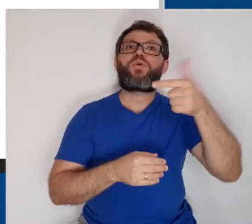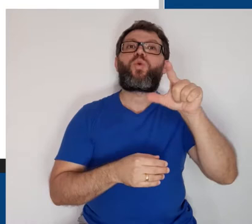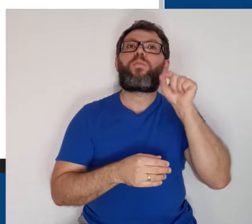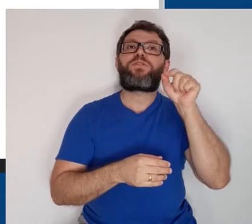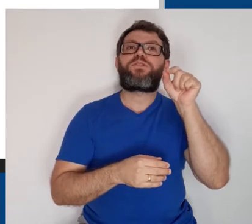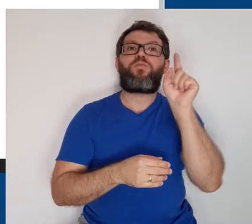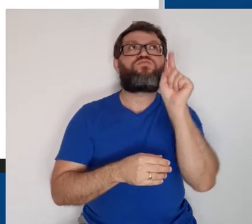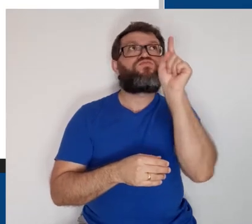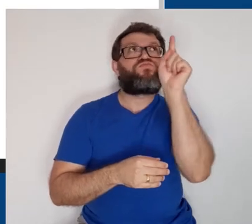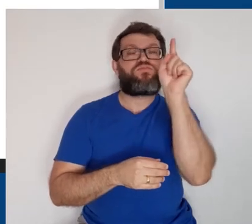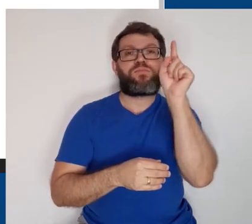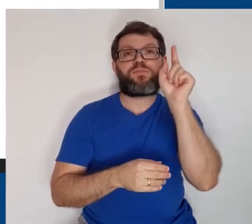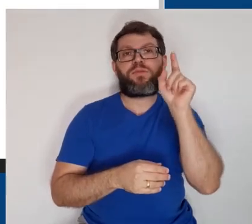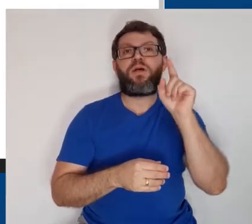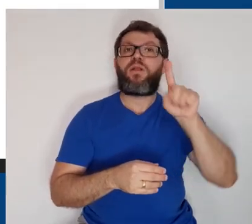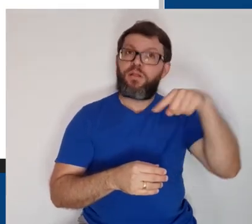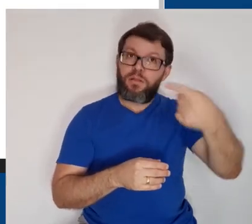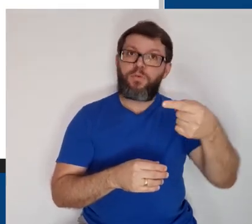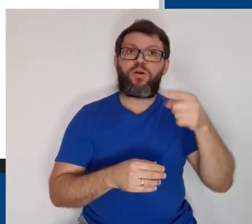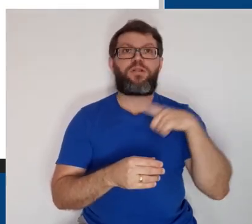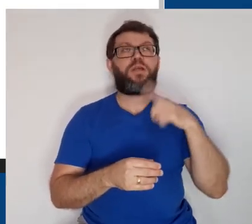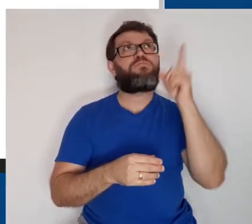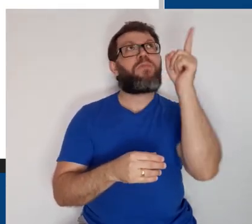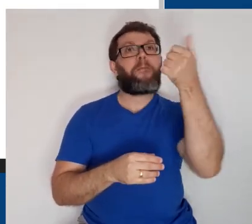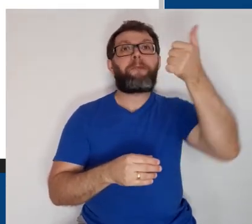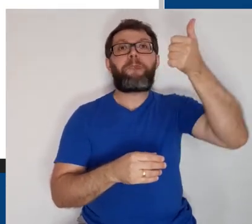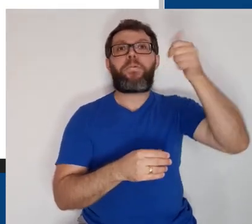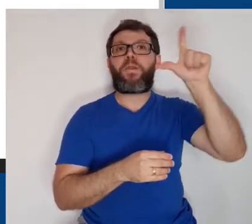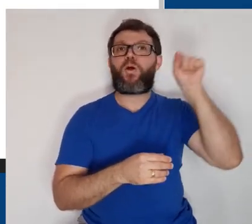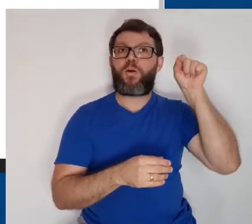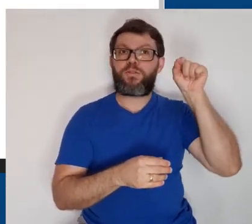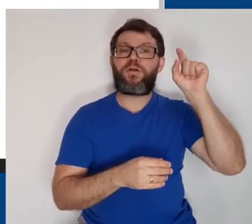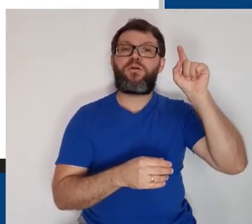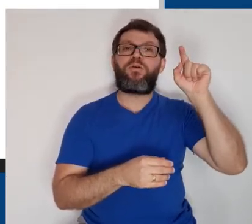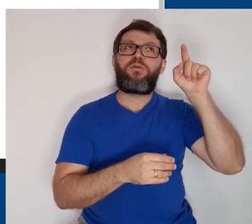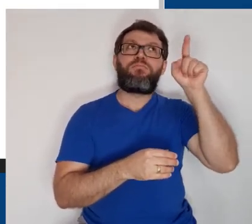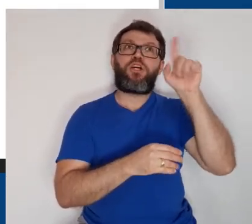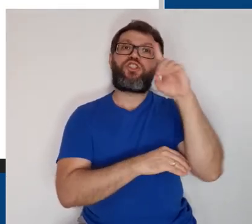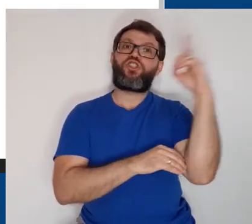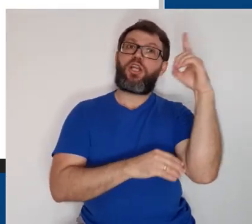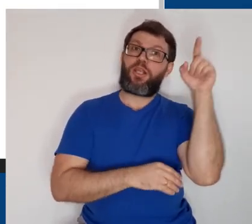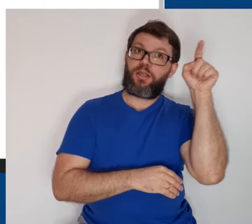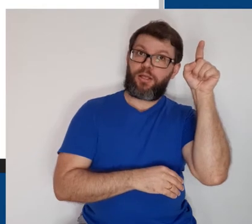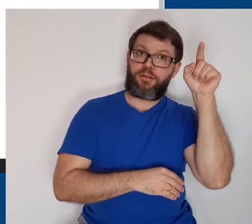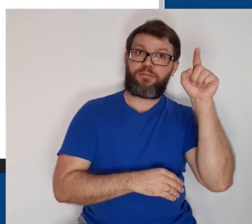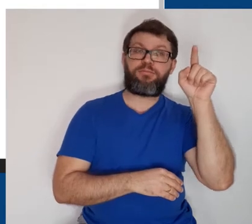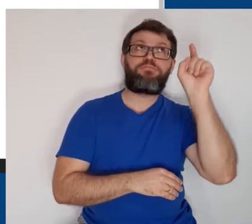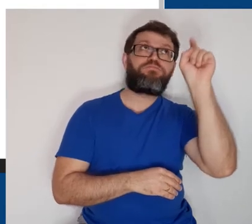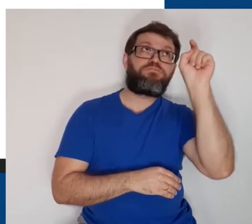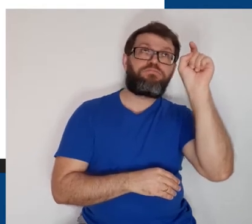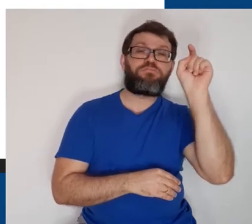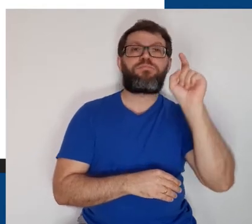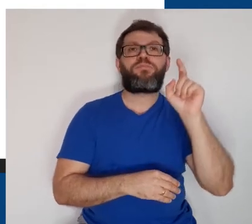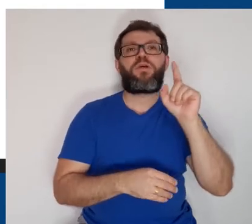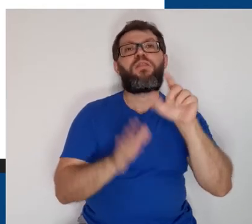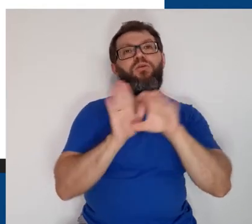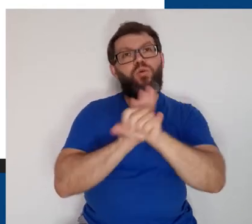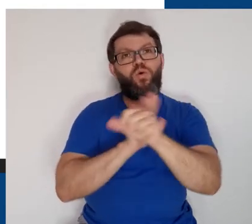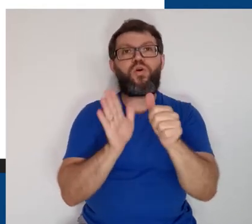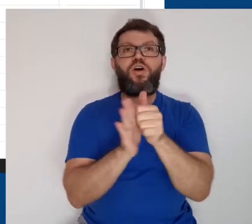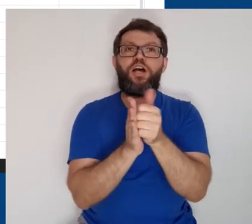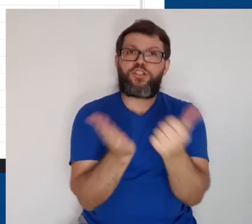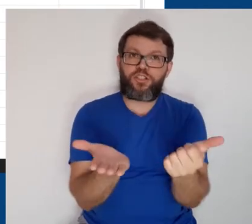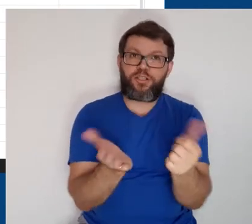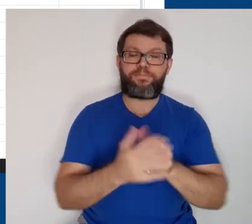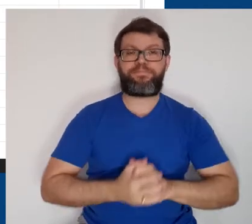segunda opção do menu superior em seguida vamos parar Primeira opção que fica à direita do botão criar Google